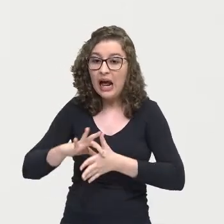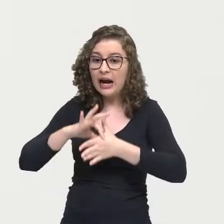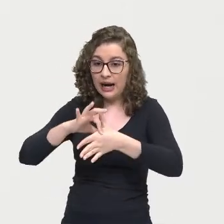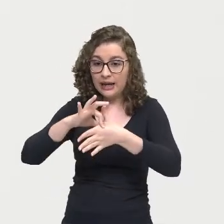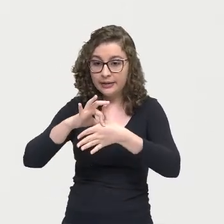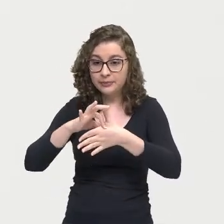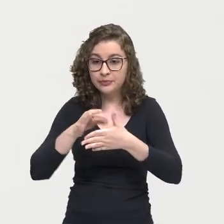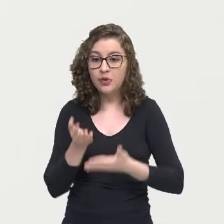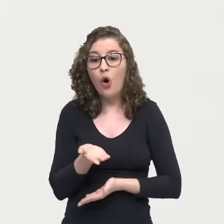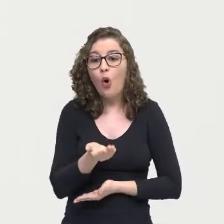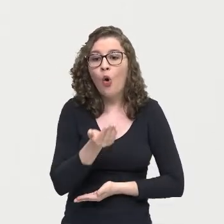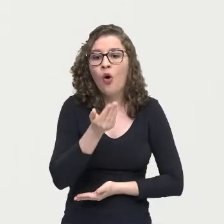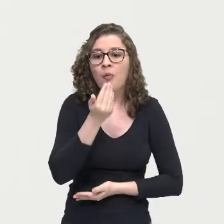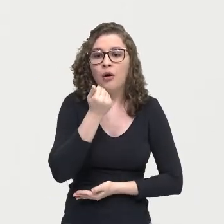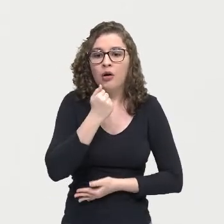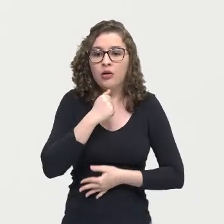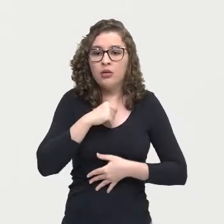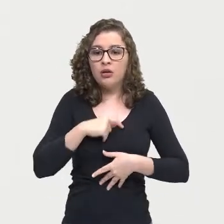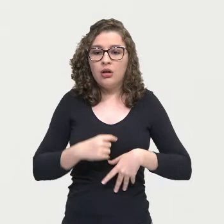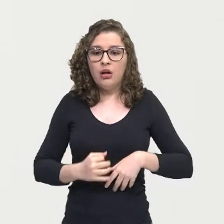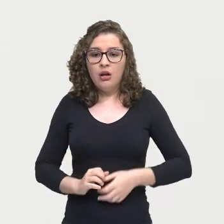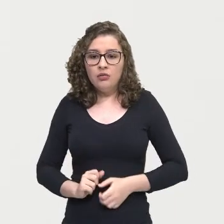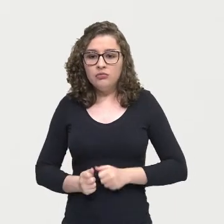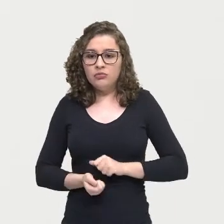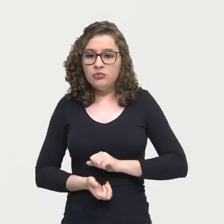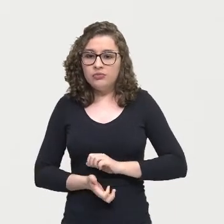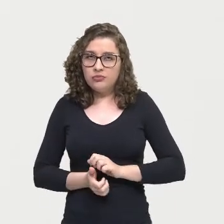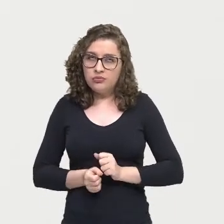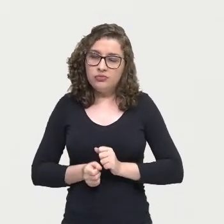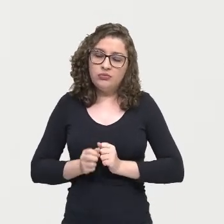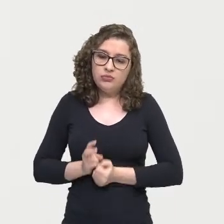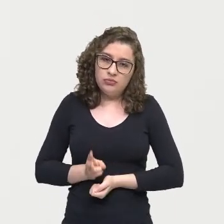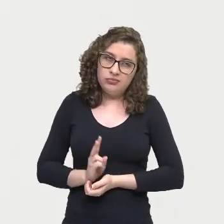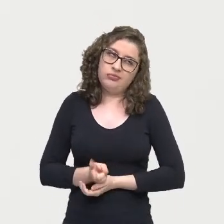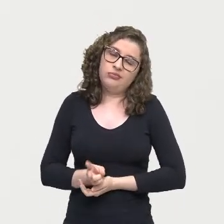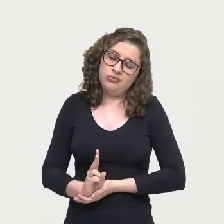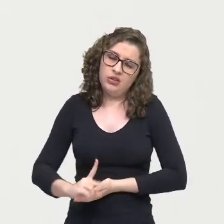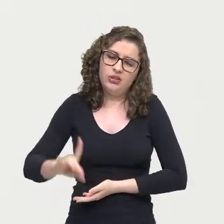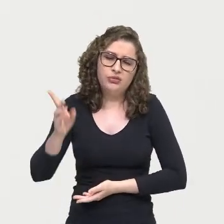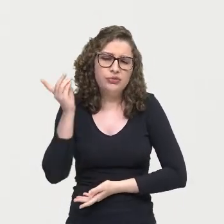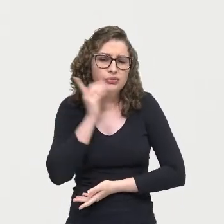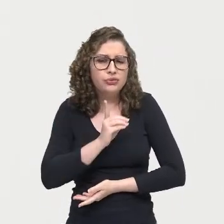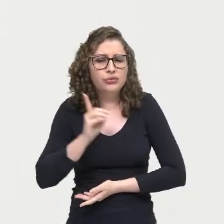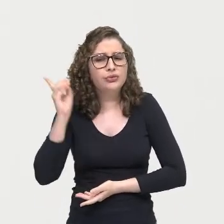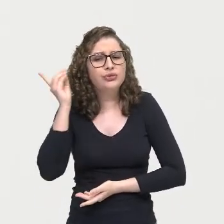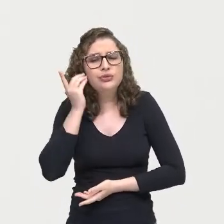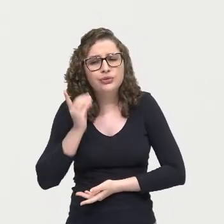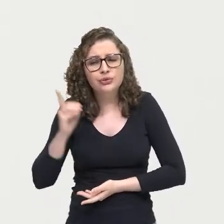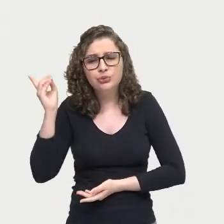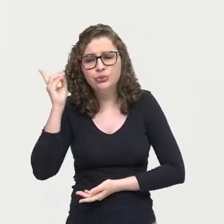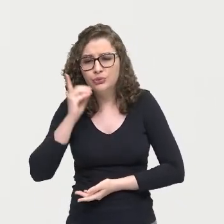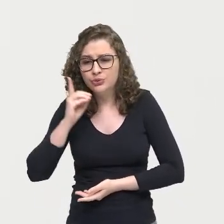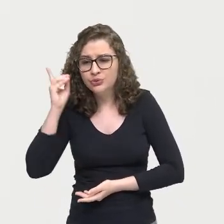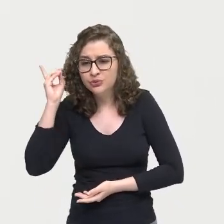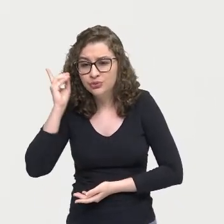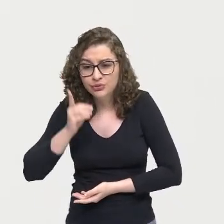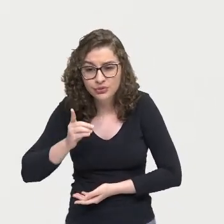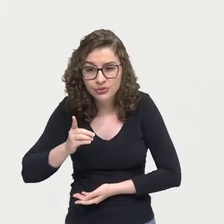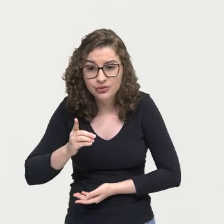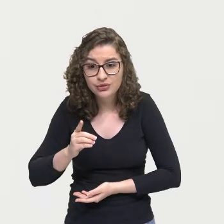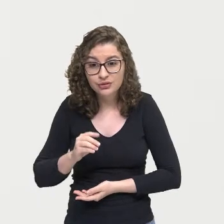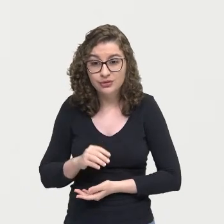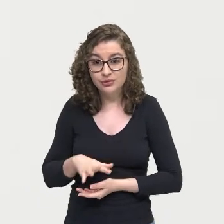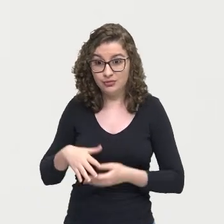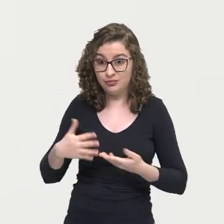almoço. É uma proteína enorme, gente. Se não fosse a presença dessas enzimas no nosso organismo, para aumentar a velocidade